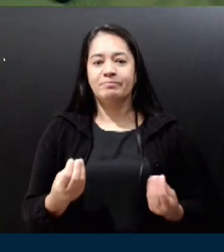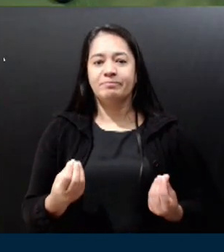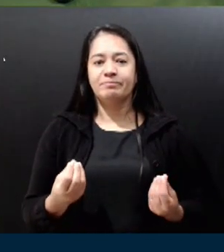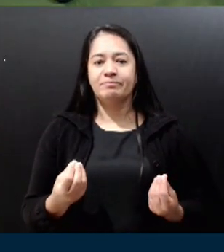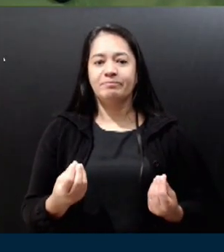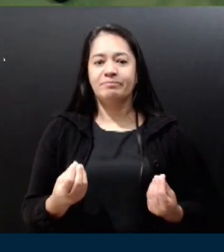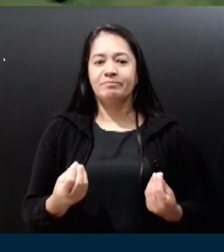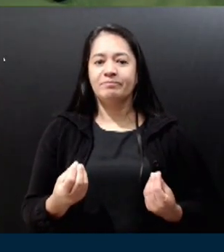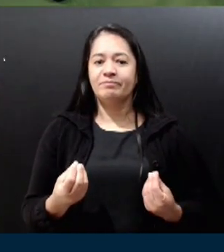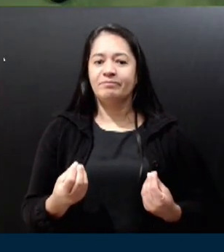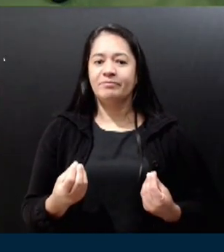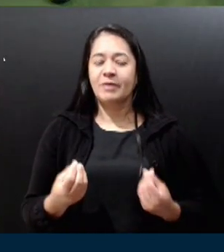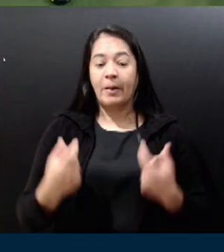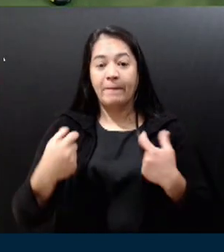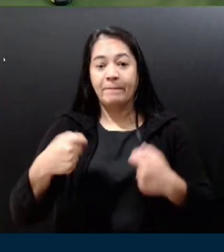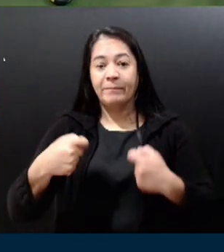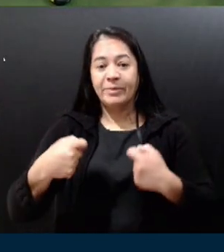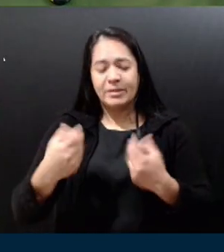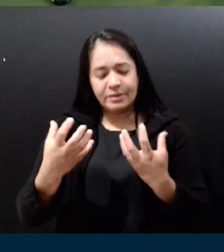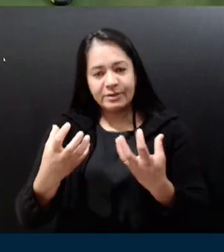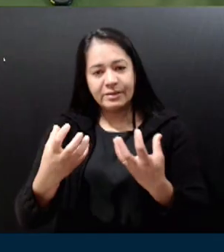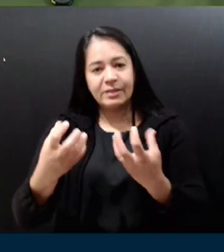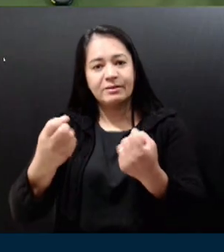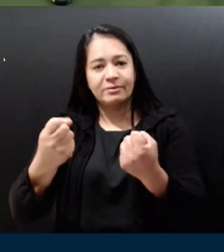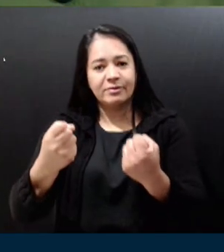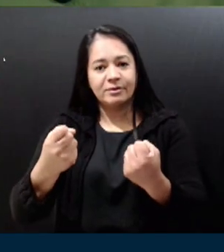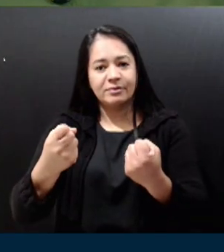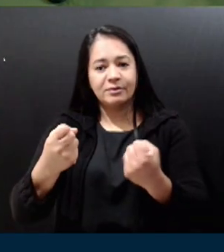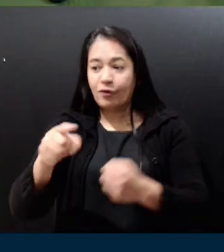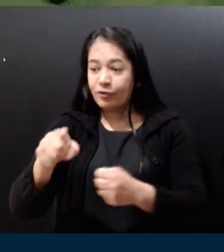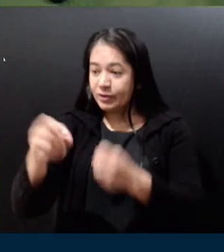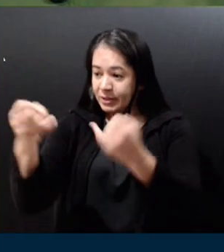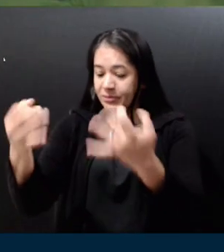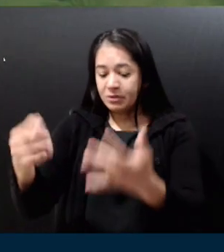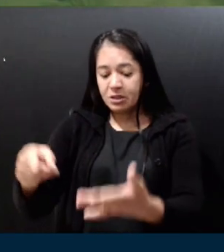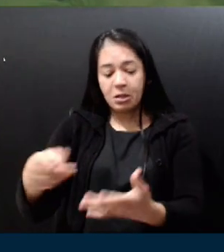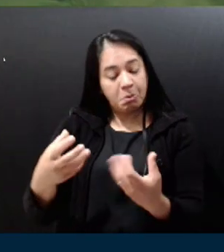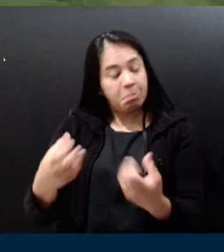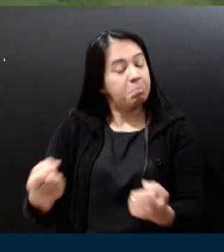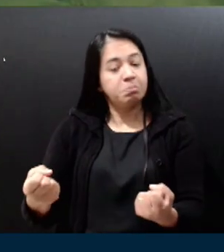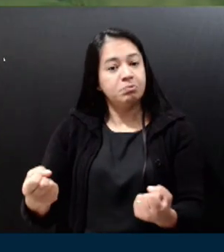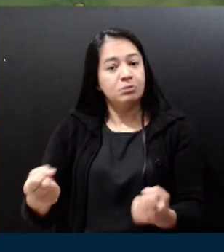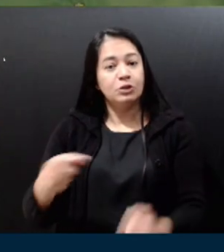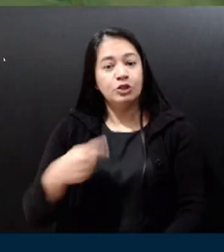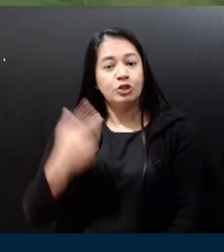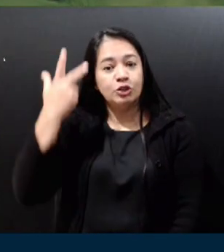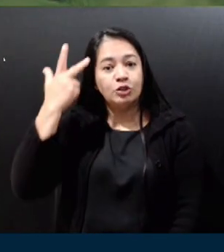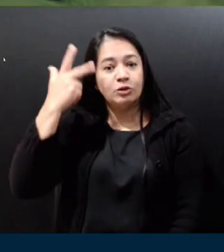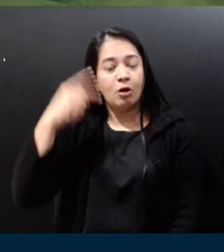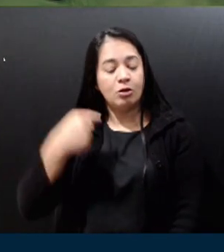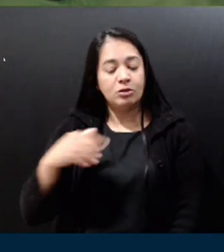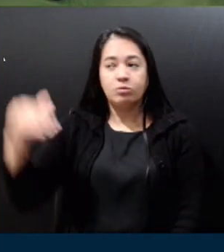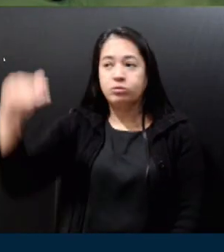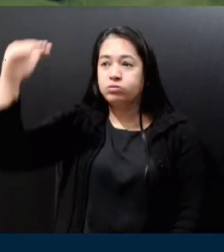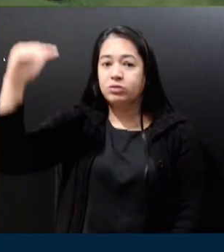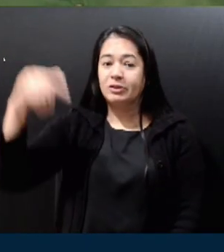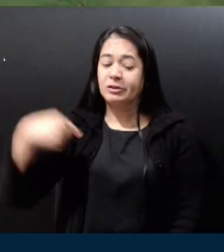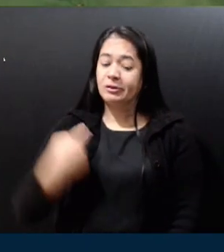precisando aceitar algo, né, você explica e elas aceitam. E nós adultos, nós temos um pouquinho mais,